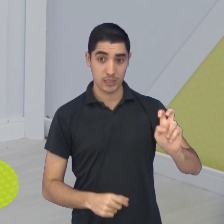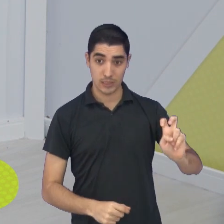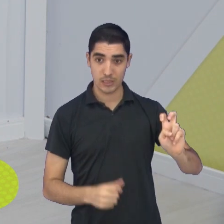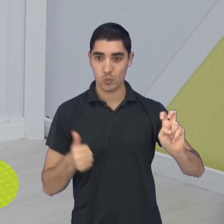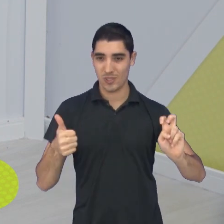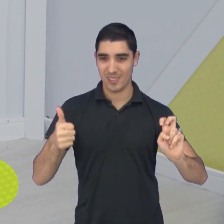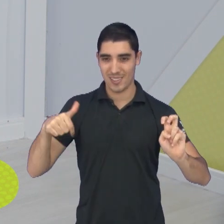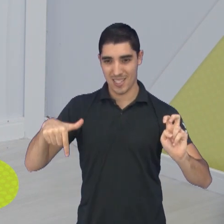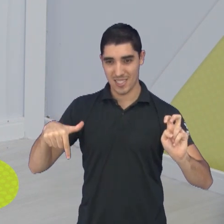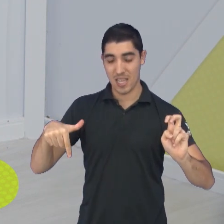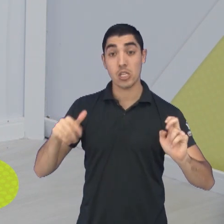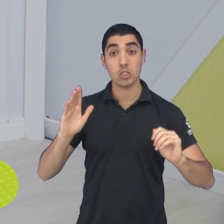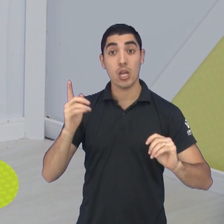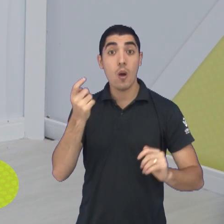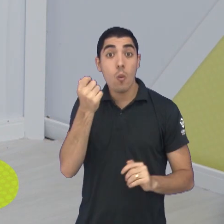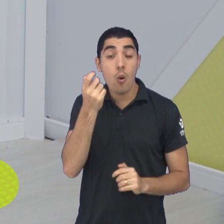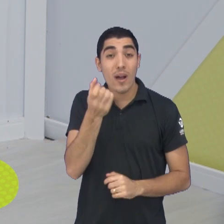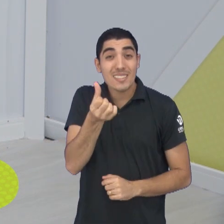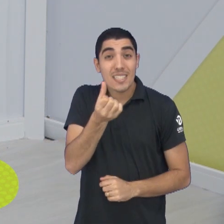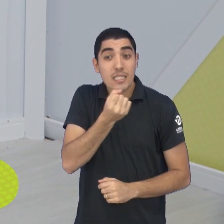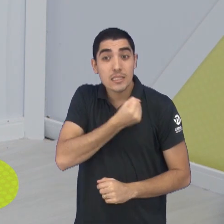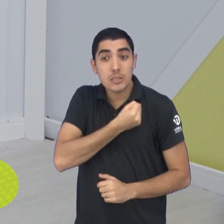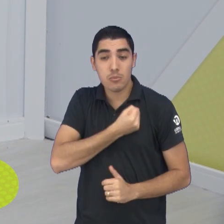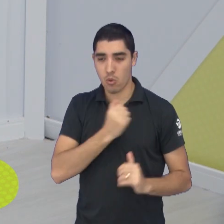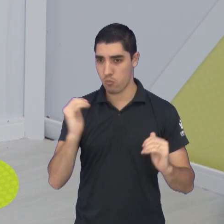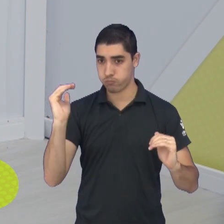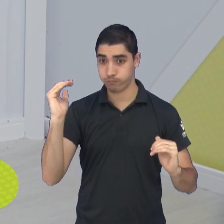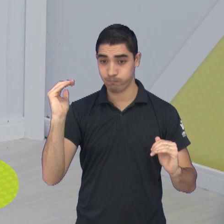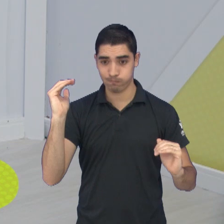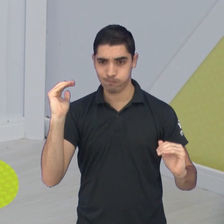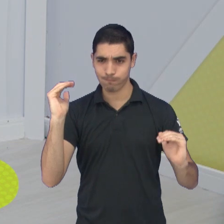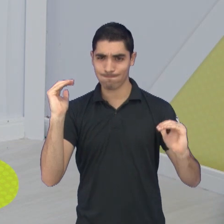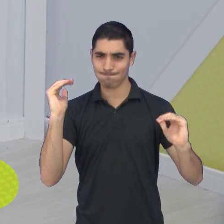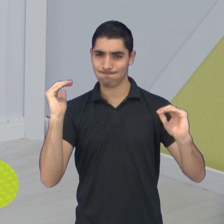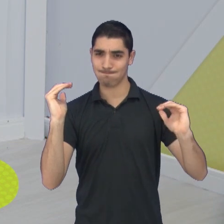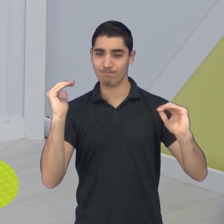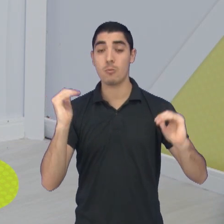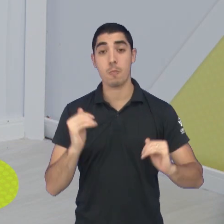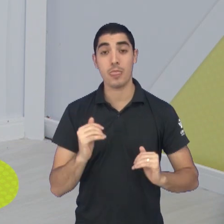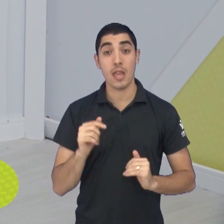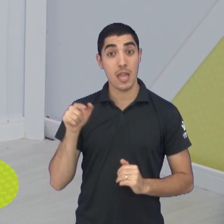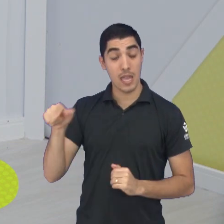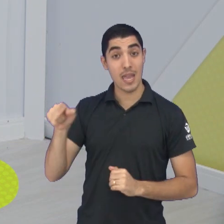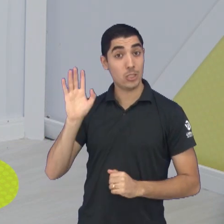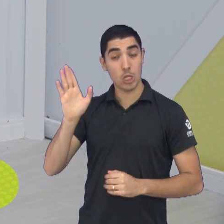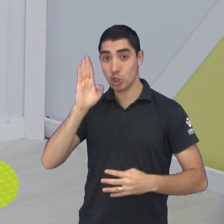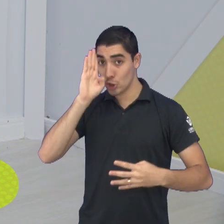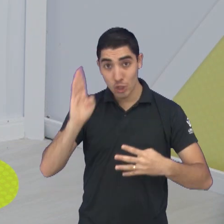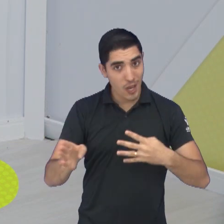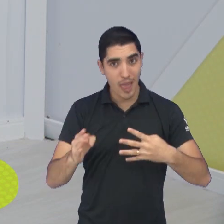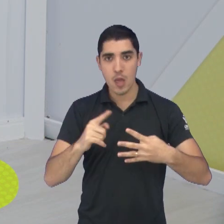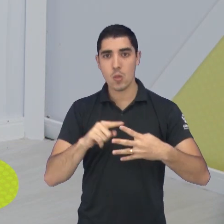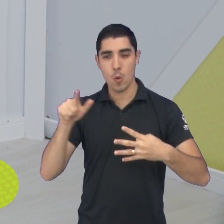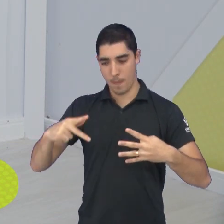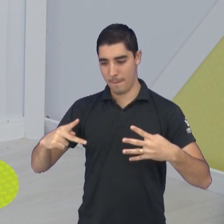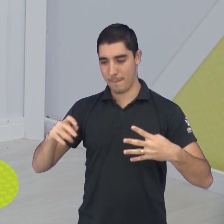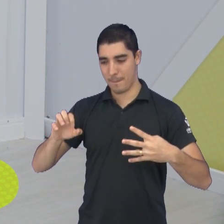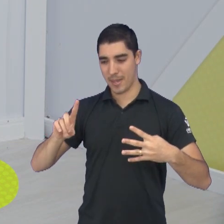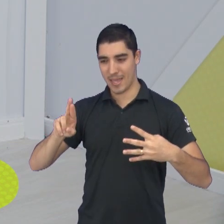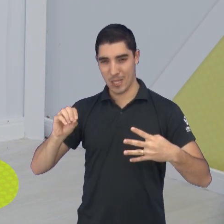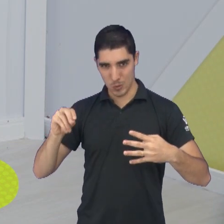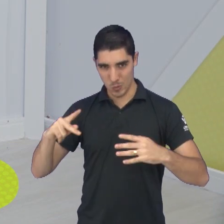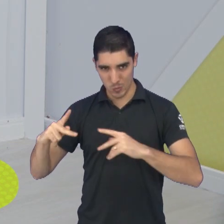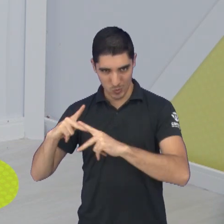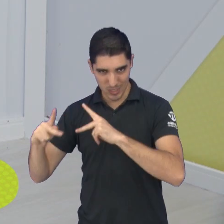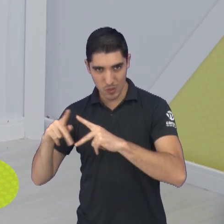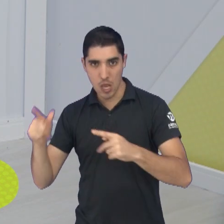Essa vantagem chegou a cair para 6 pontos. Se o Pedro Tchoro acerta, ele acertou na sequência, Brunão. O Franca atacou, Pedro Tchoro pegou, arremessou de